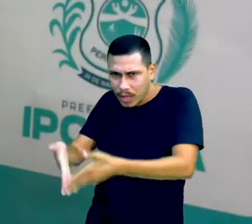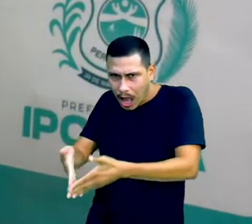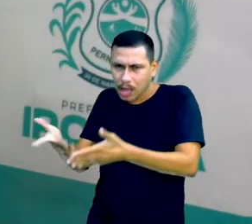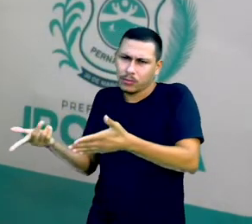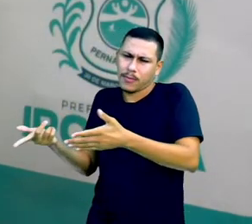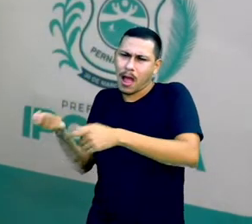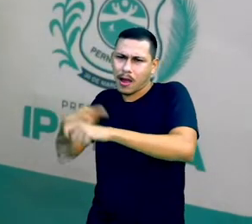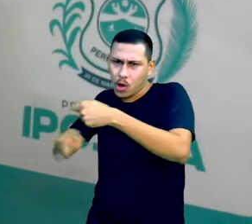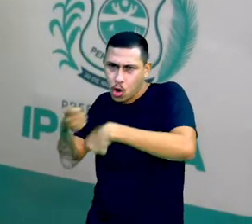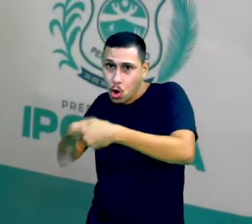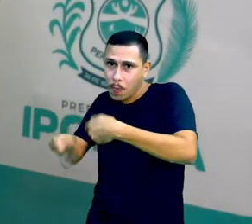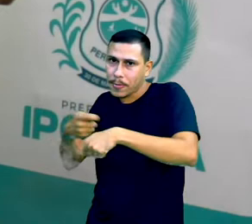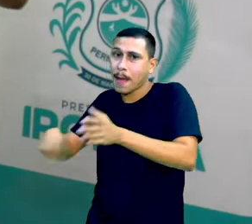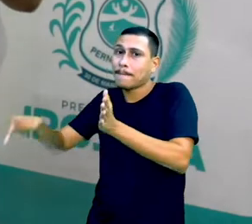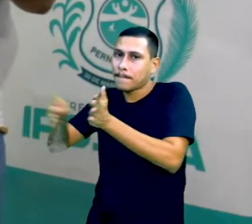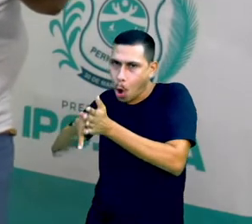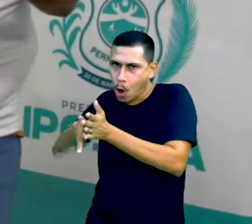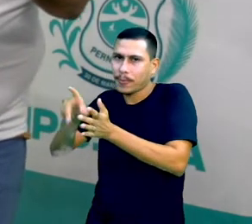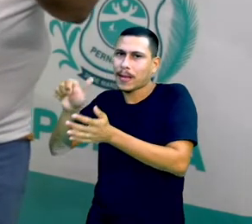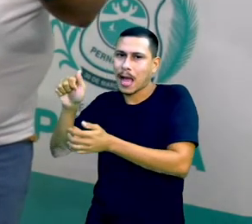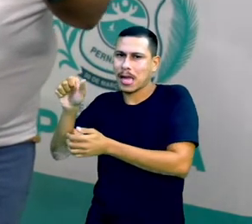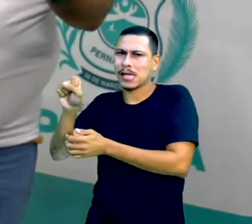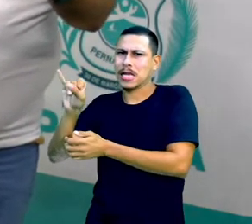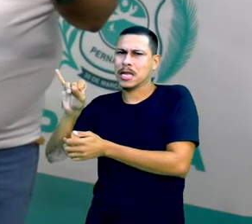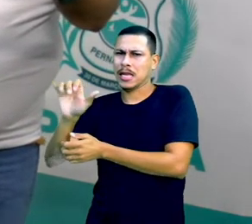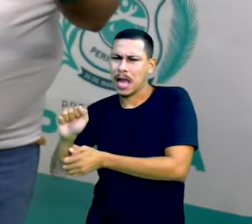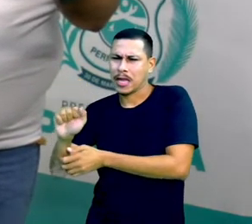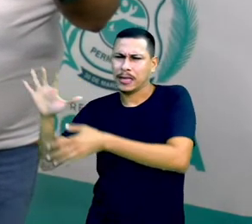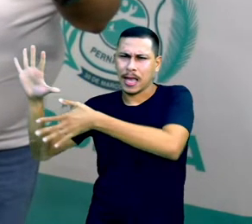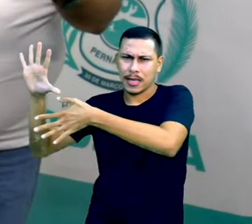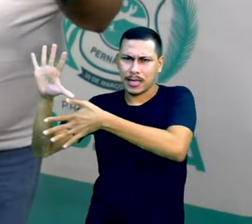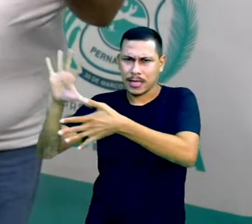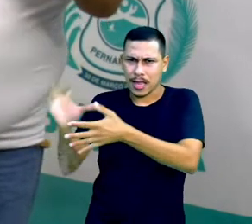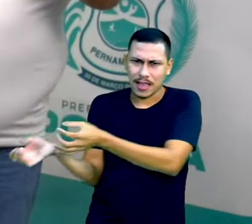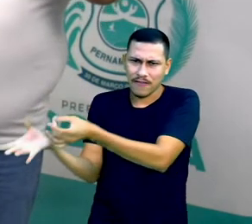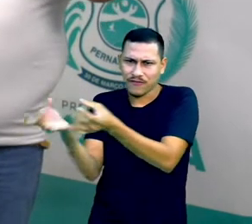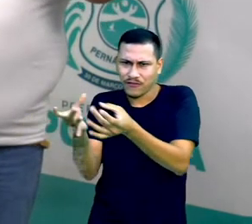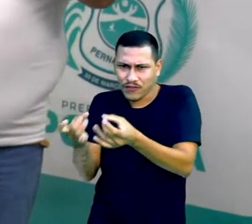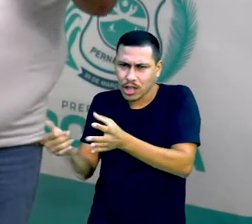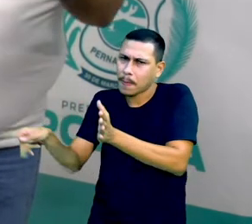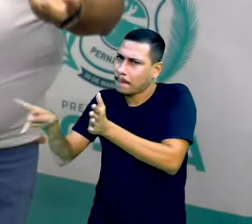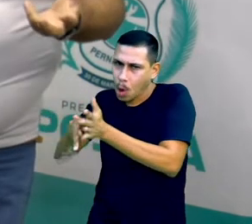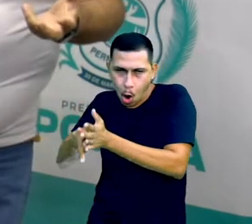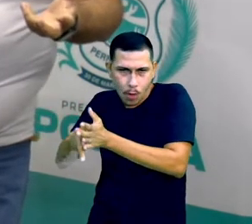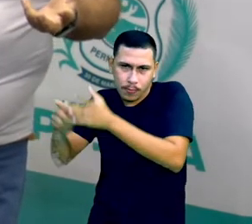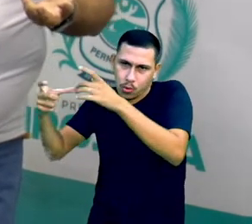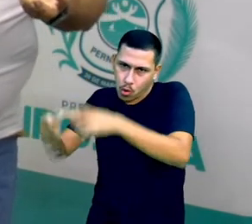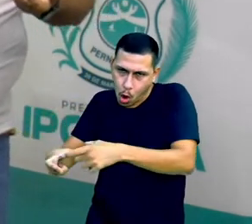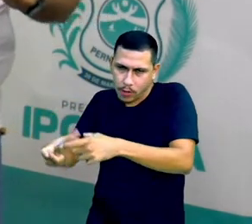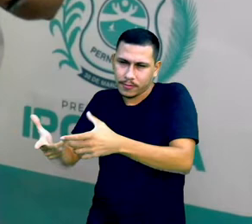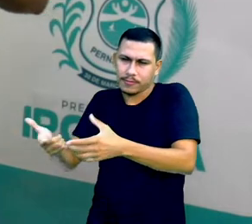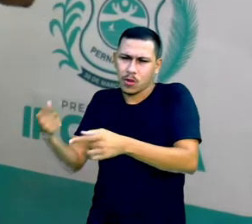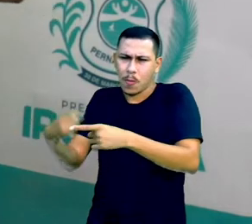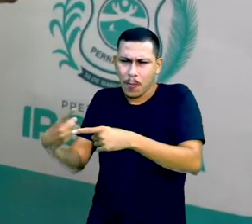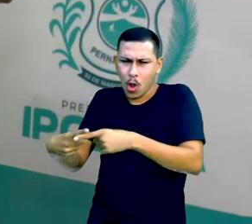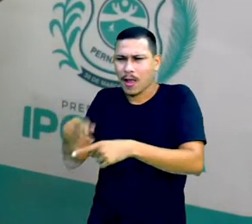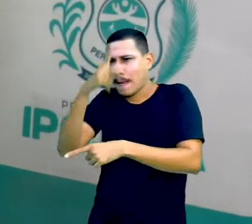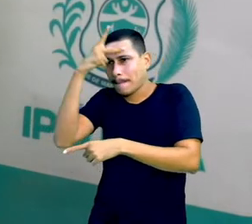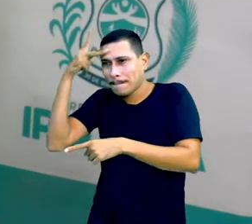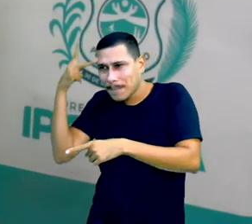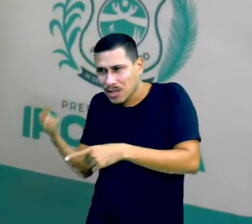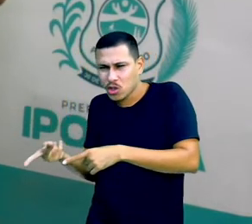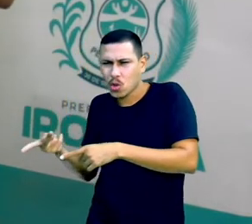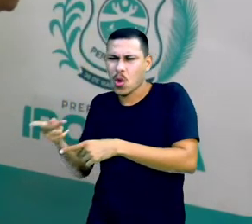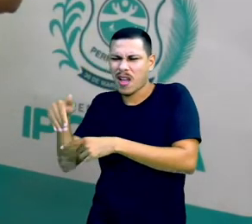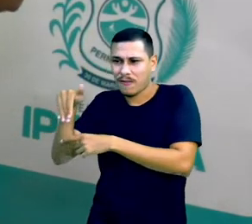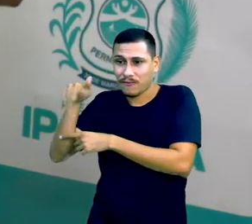mercado interno por conta daquilo que a gente falou no começo da nossa aula, que é a grande quantidade de pessoas. Não é